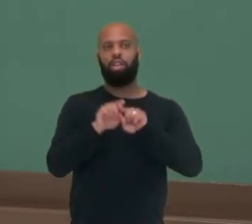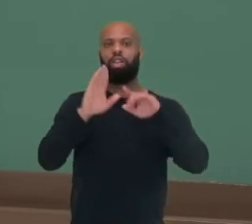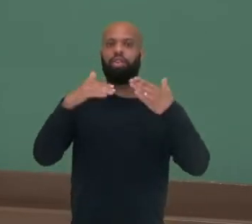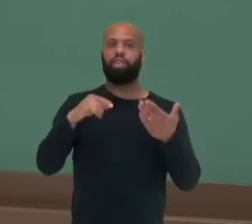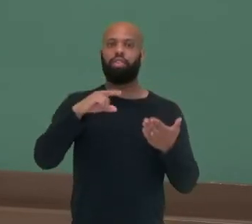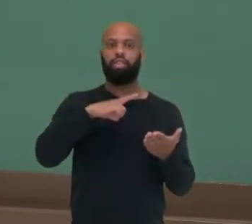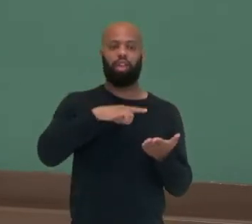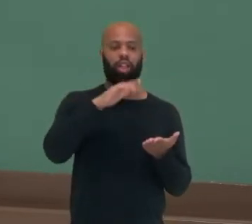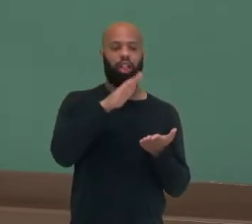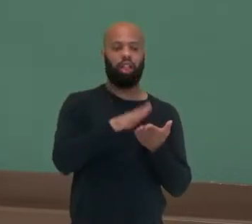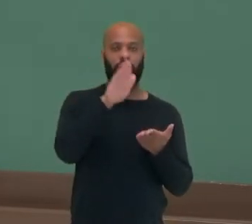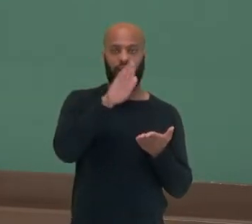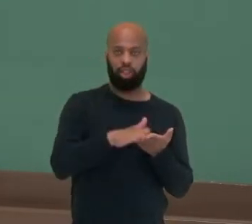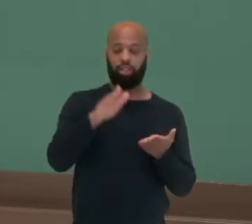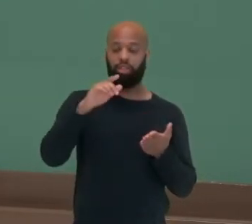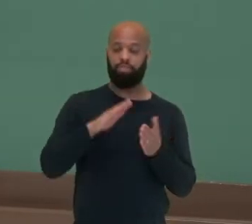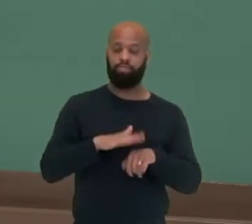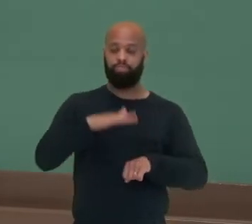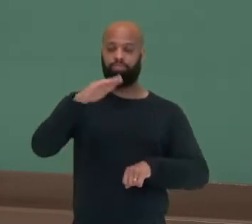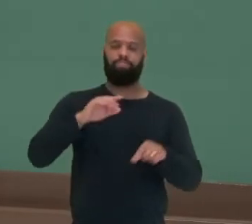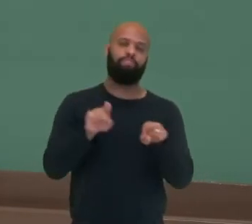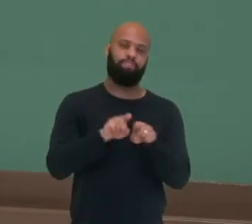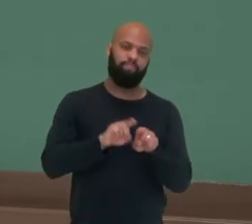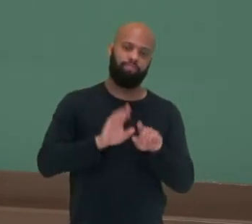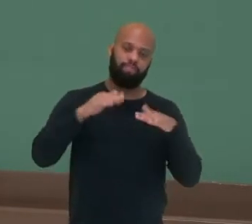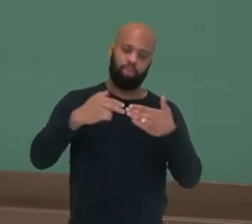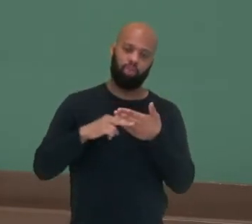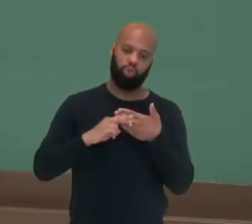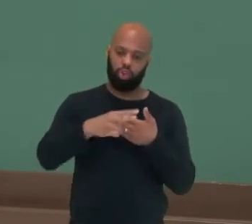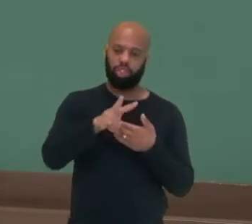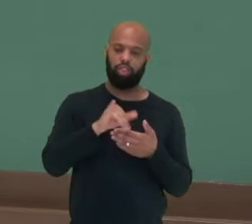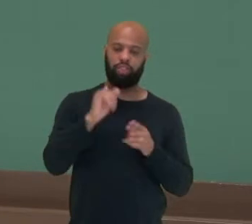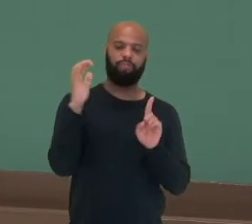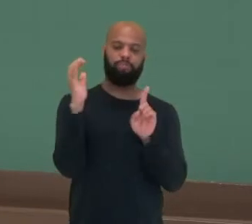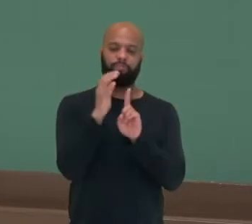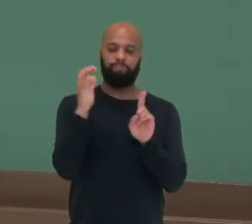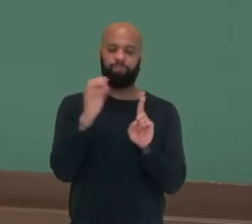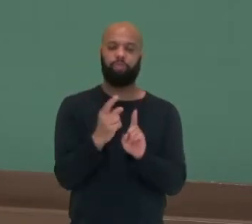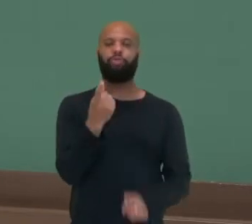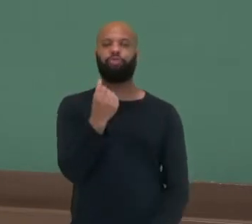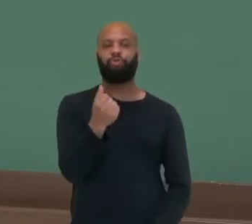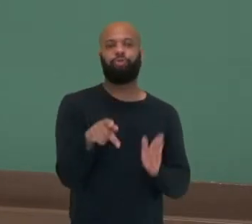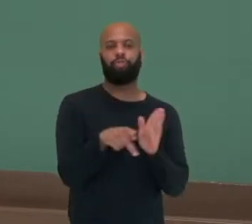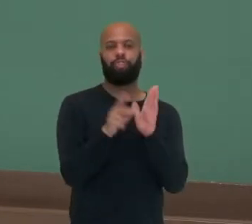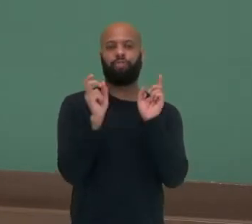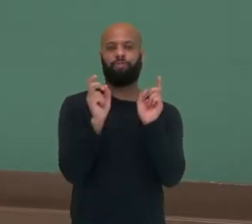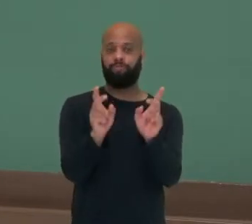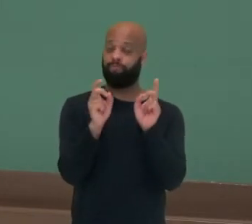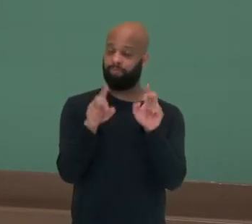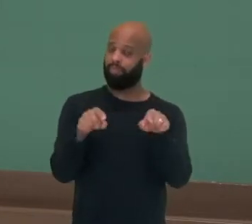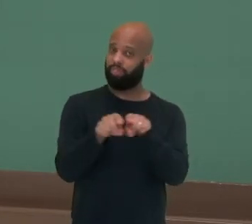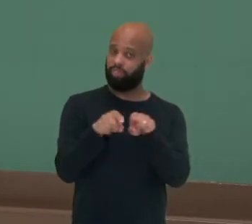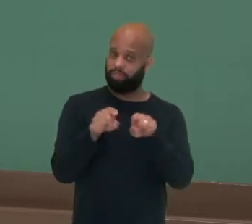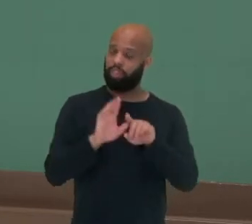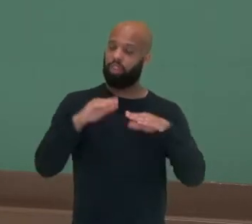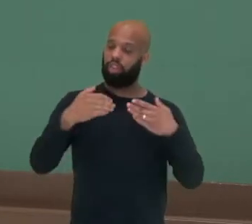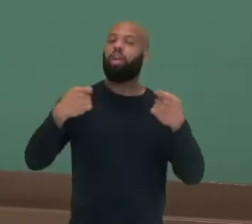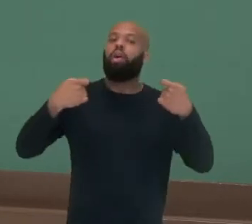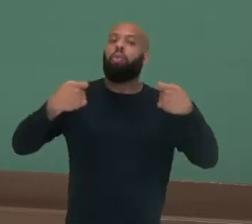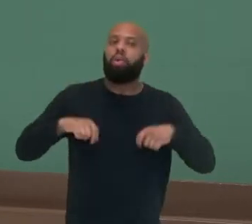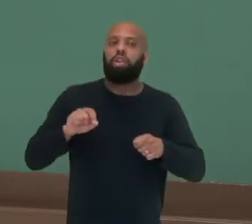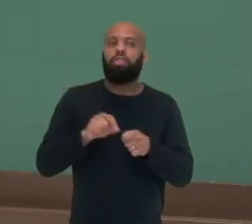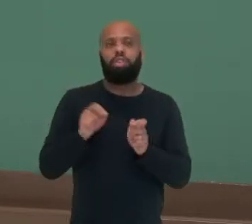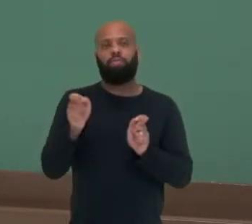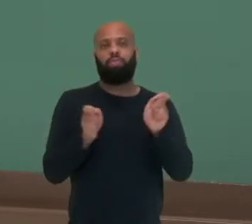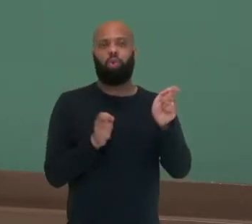preço de custo também vai ser maior. Consequentemente, vai influenciar no seu preço de venda também. Então, ele precisa fazer um